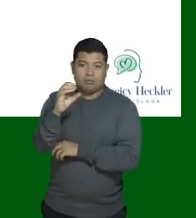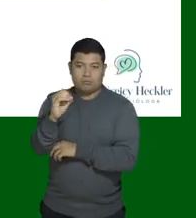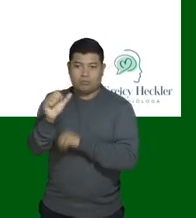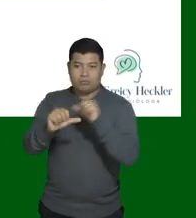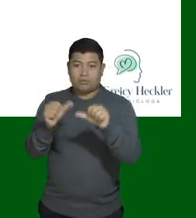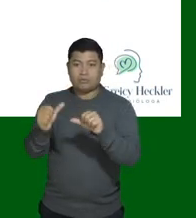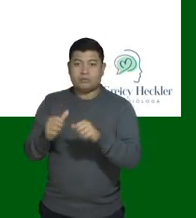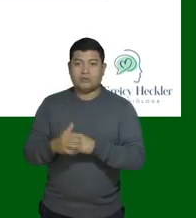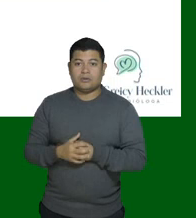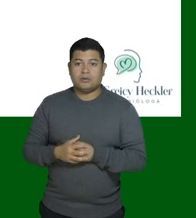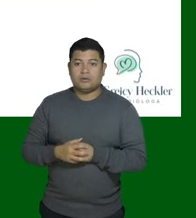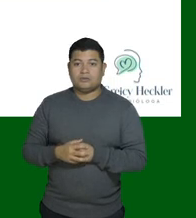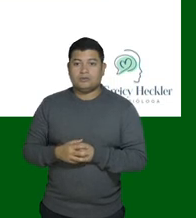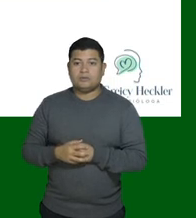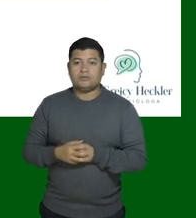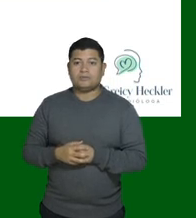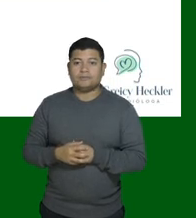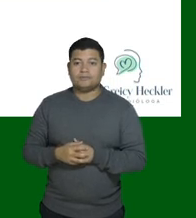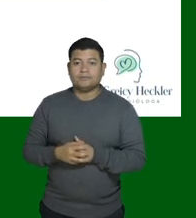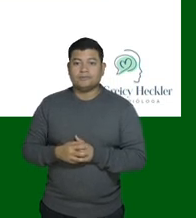Depois, o que vocês formariam?